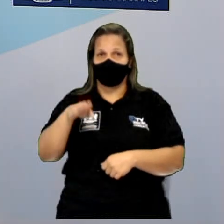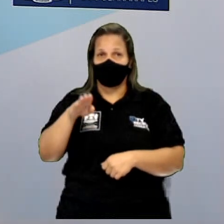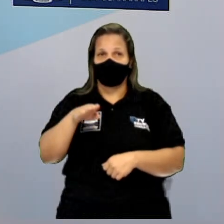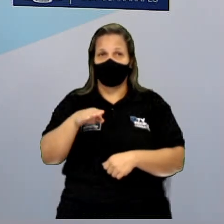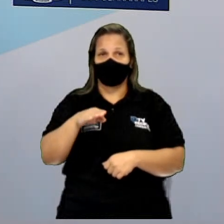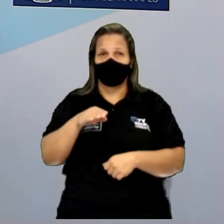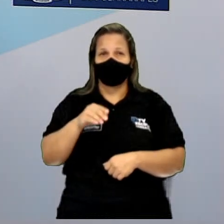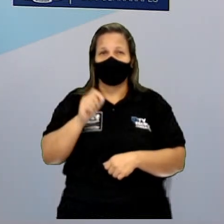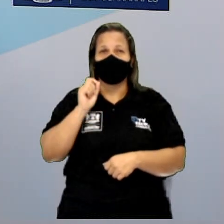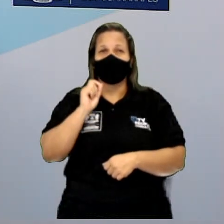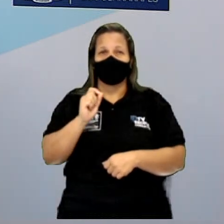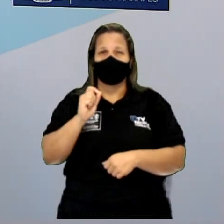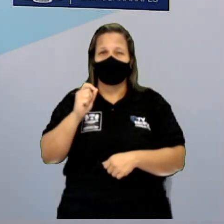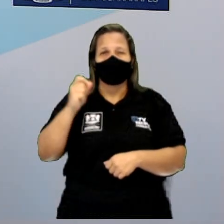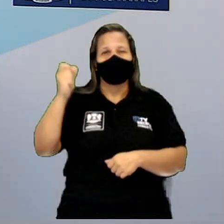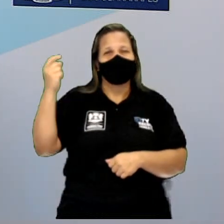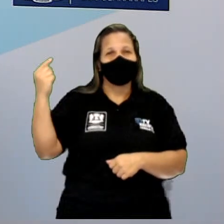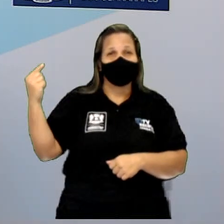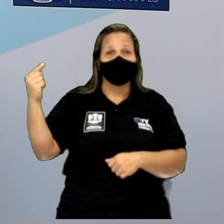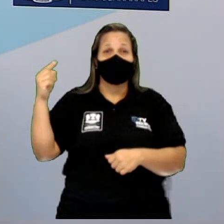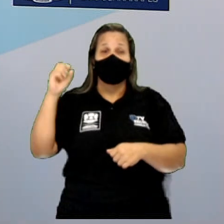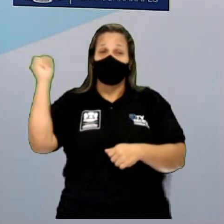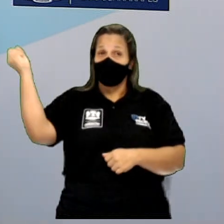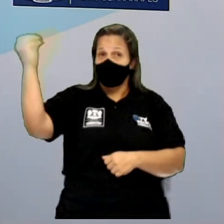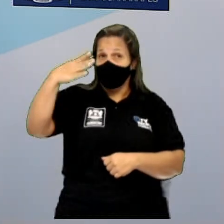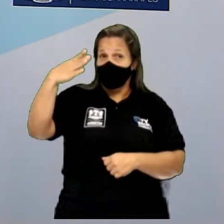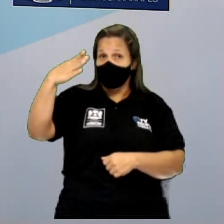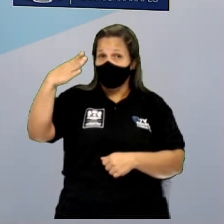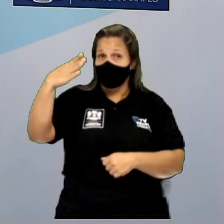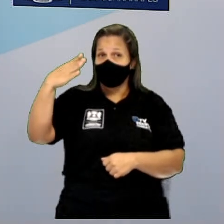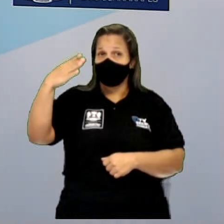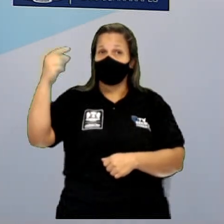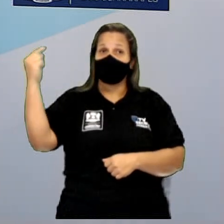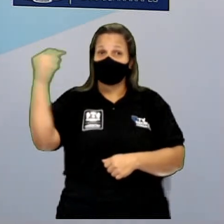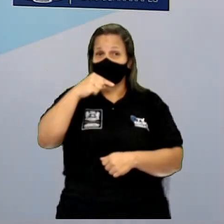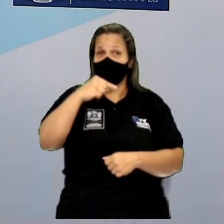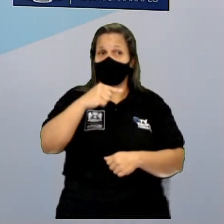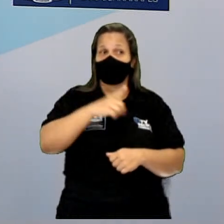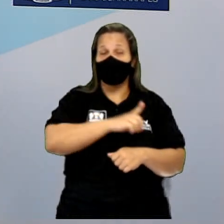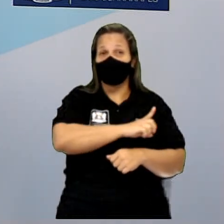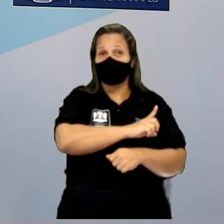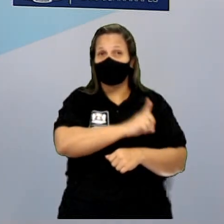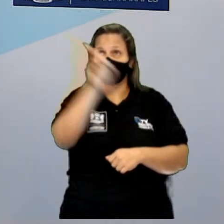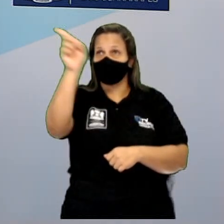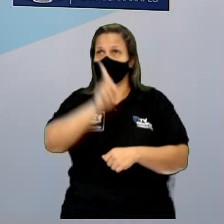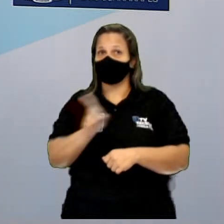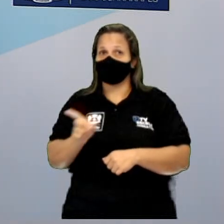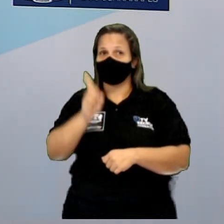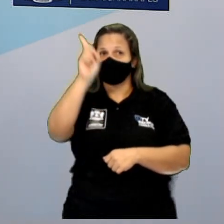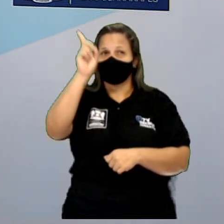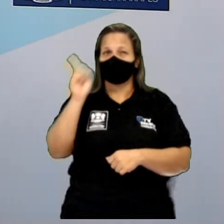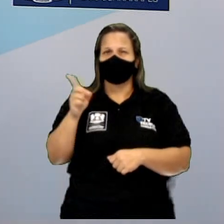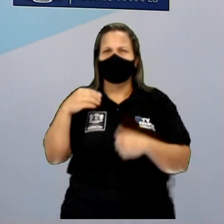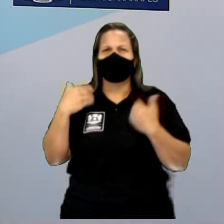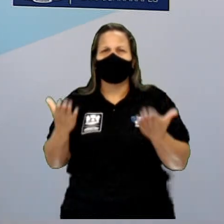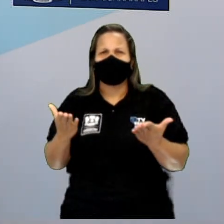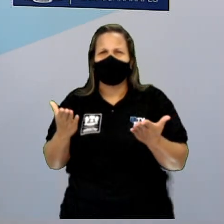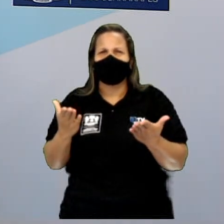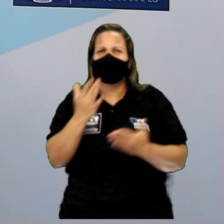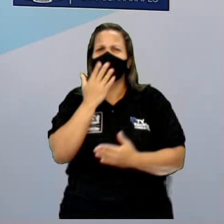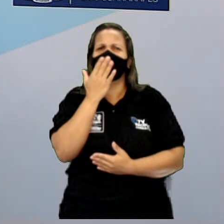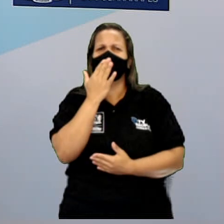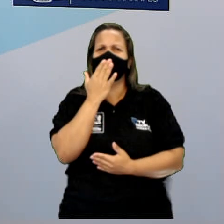reflete os raios que batem nela para todas as direções. Qual seria a cor que a parede branca